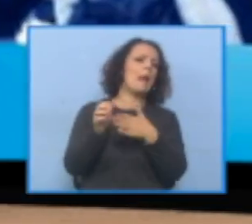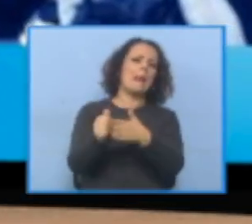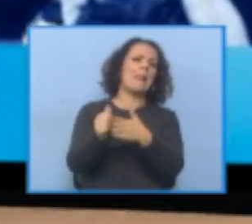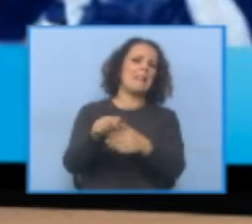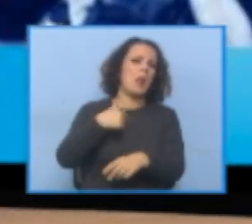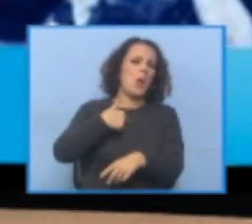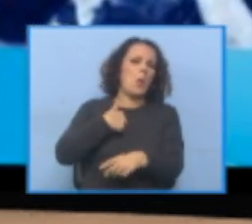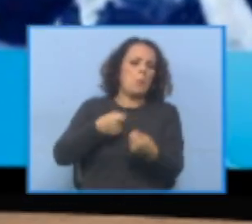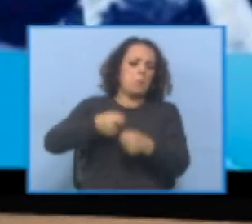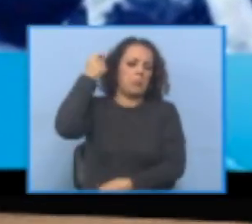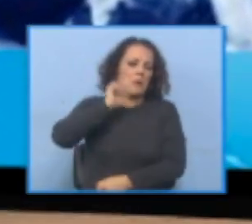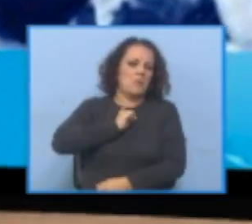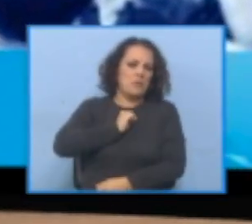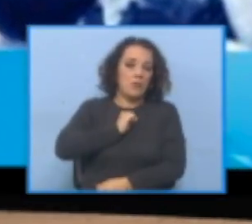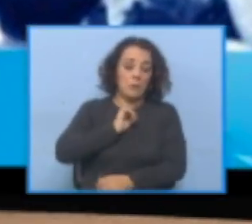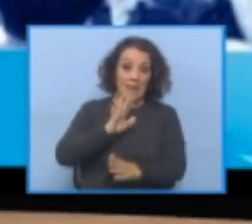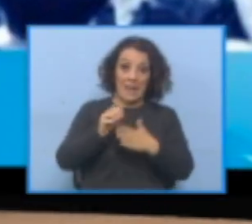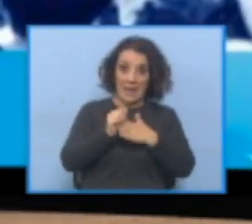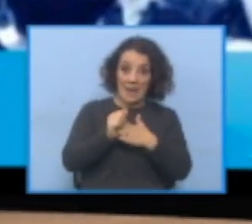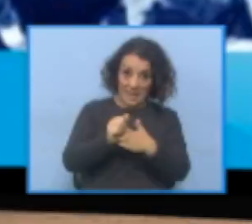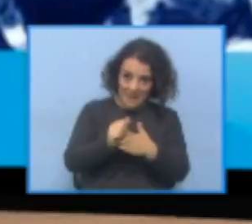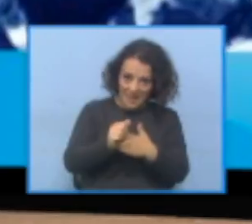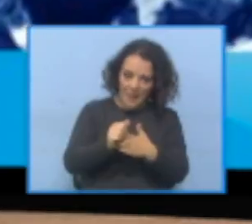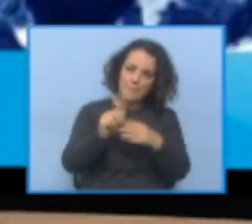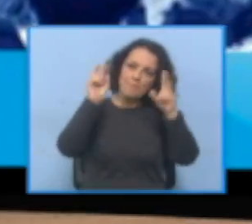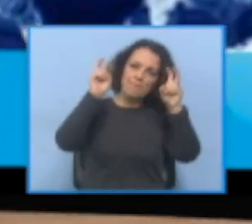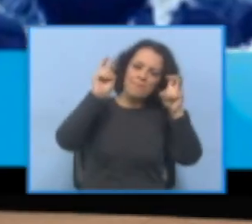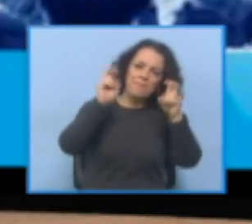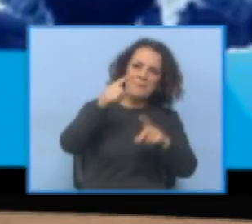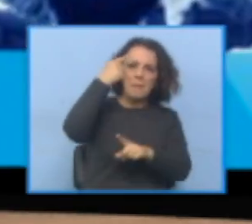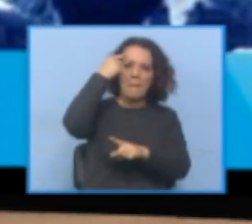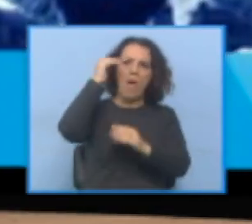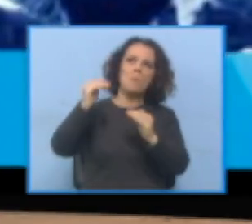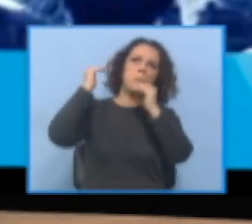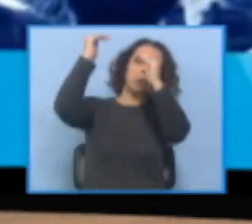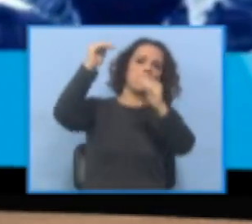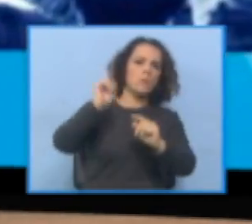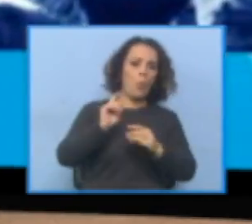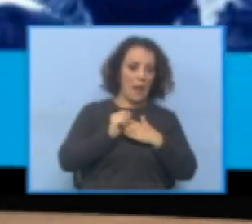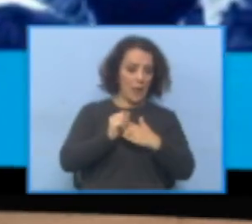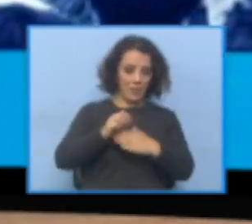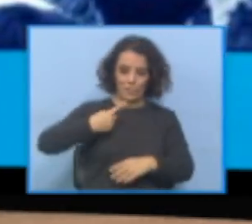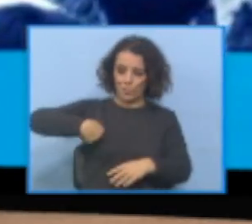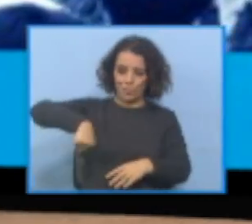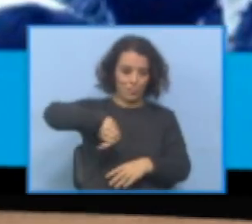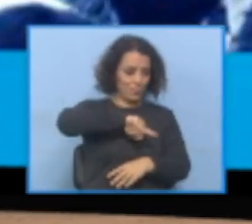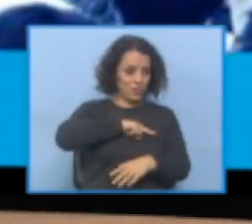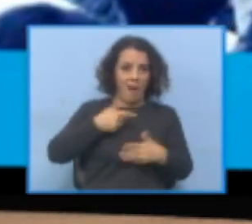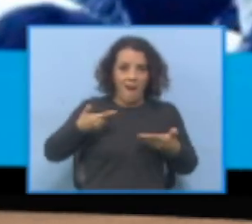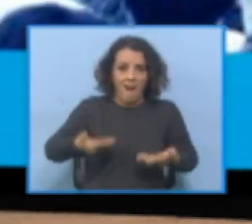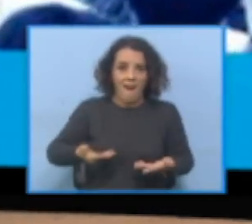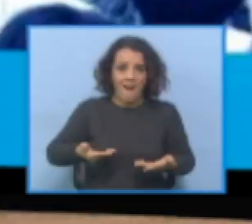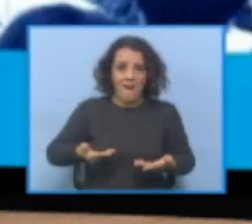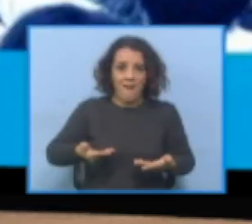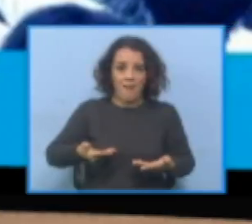jeito para líder. E pensamos que líderes são só aqueles assim... Mas a liderança é exercida por todos. Quer dizer, quanto mais não